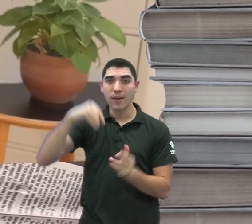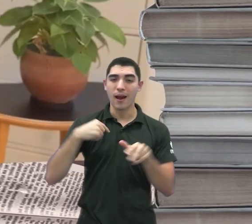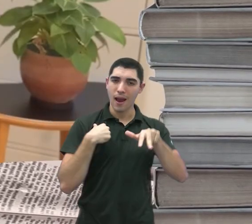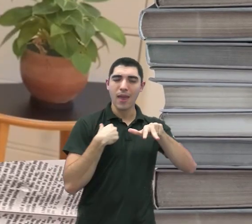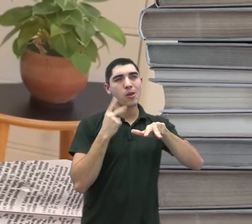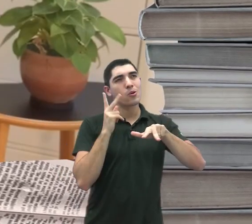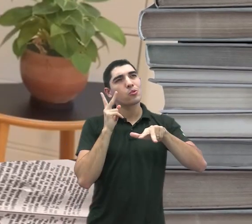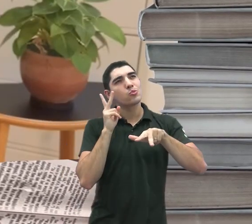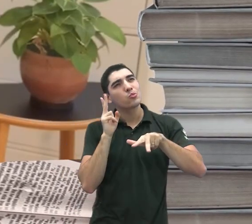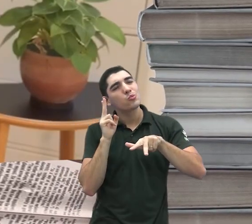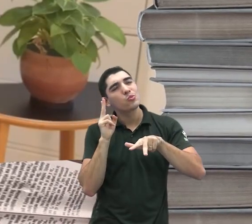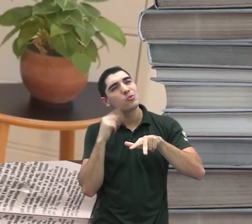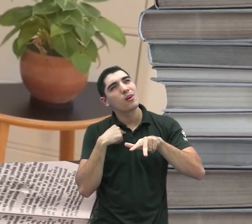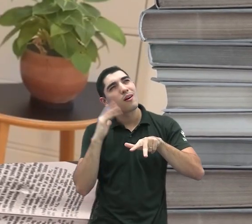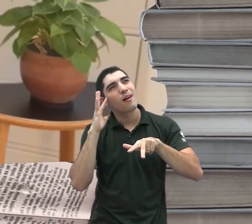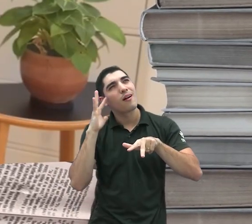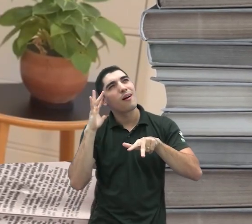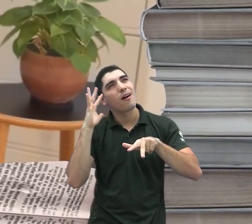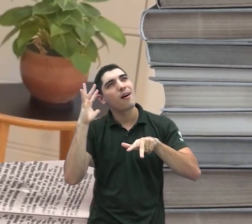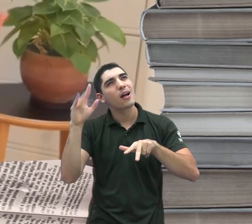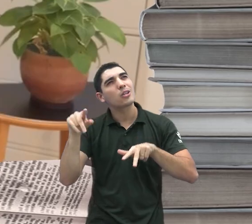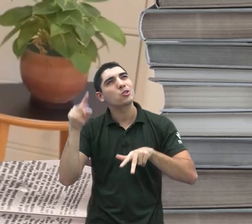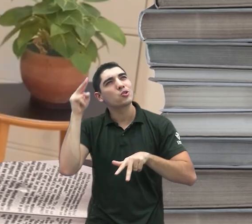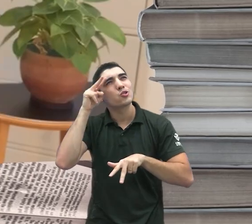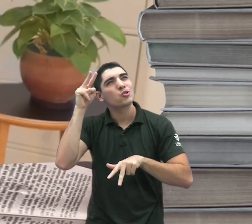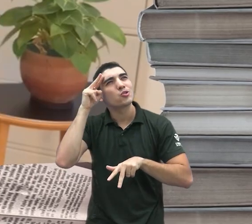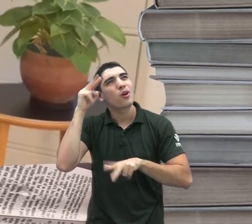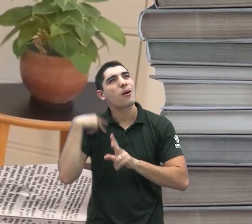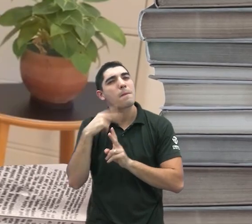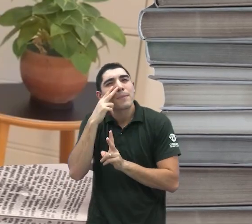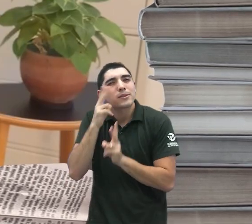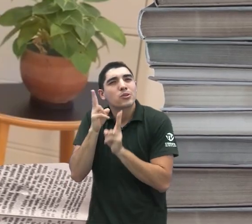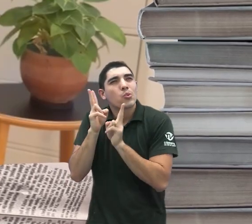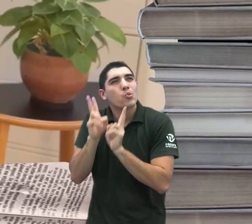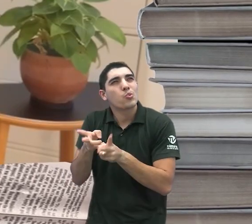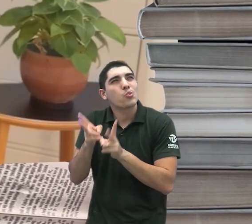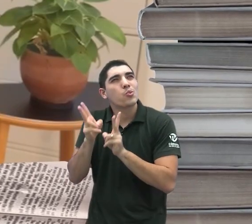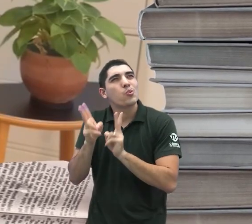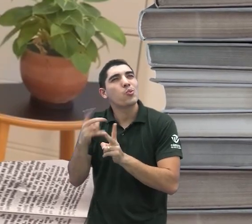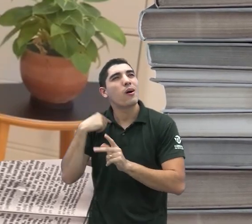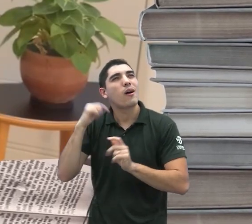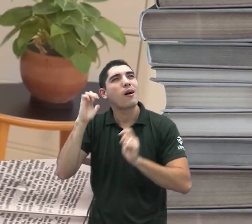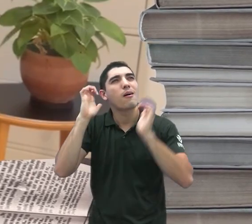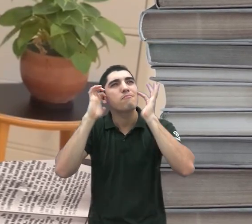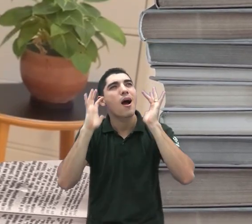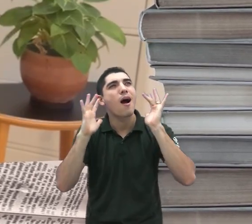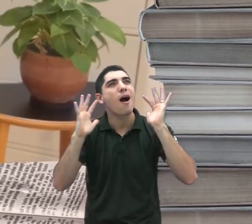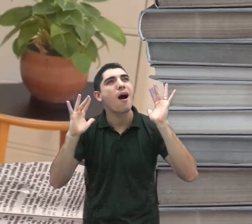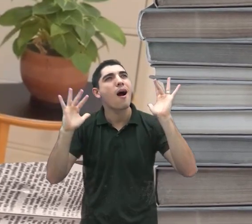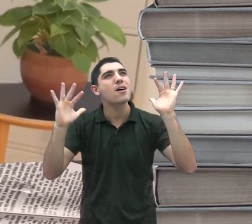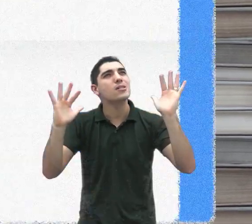apagava a luz e eu ficava dentro de mim, imaginando como eu